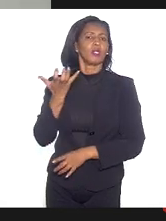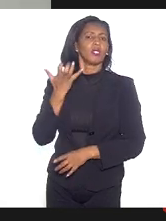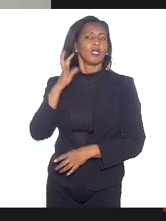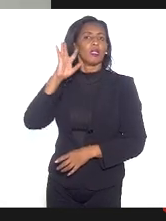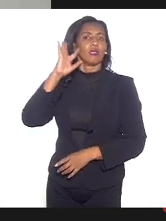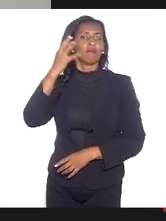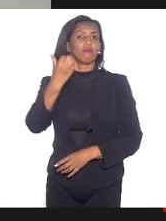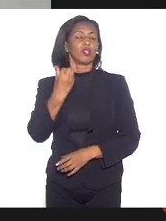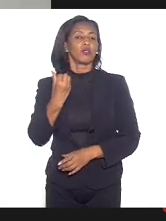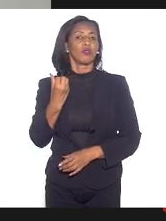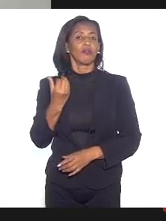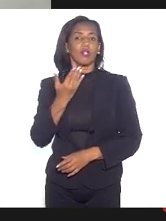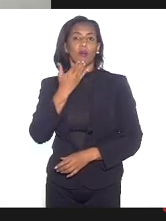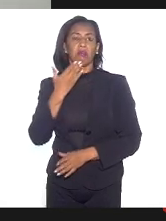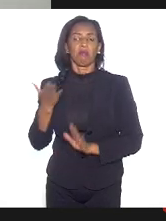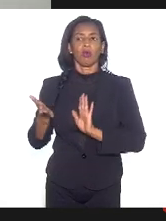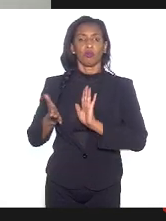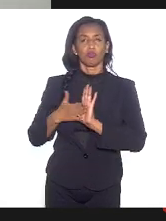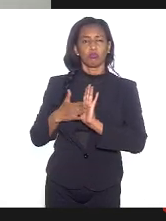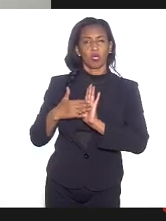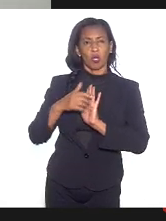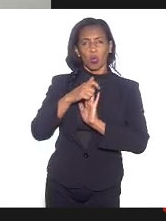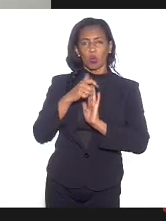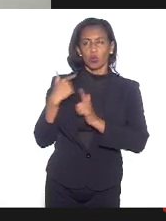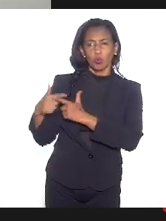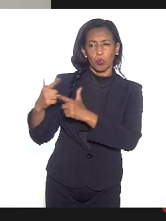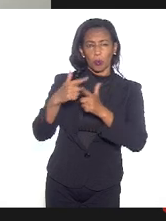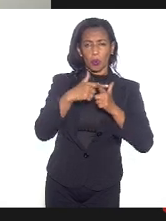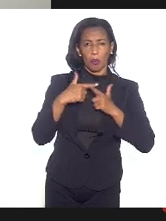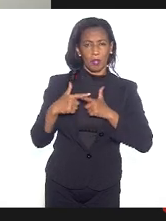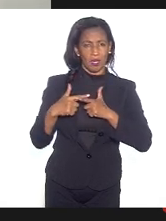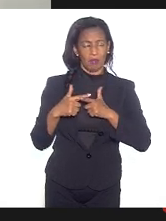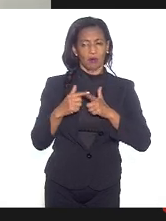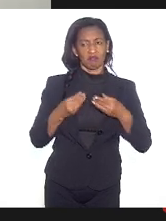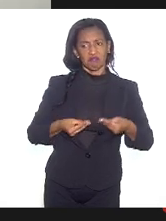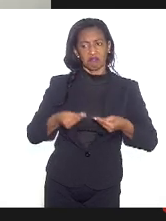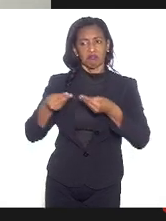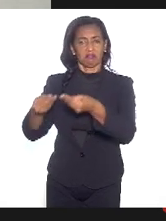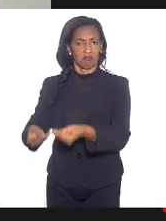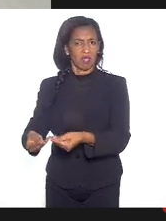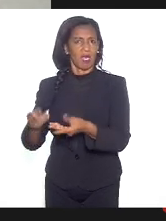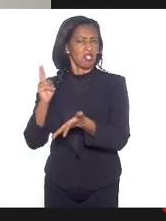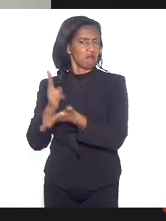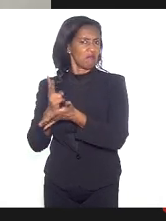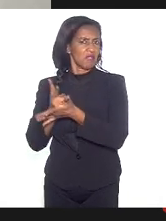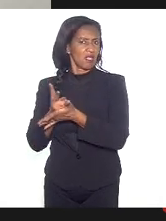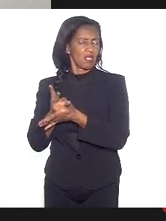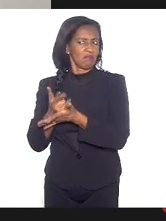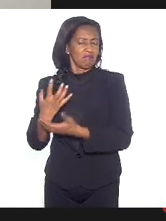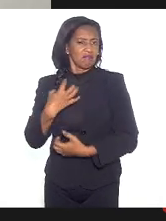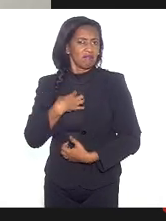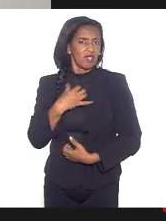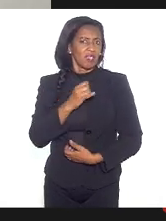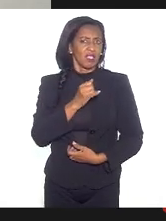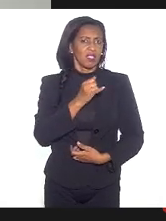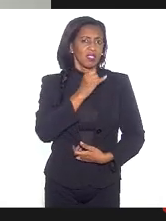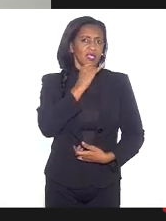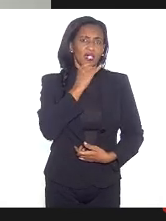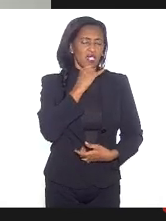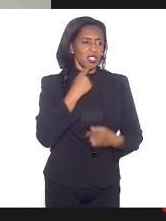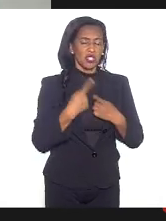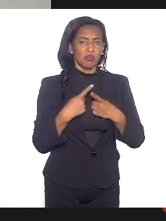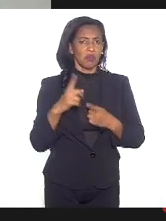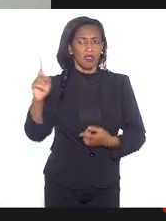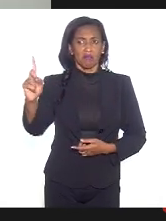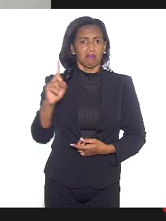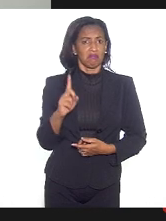solucionar as demandas que levo da corporação. E, assim, fiquei até triste porque ele não